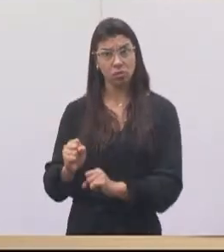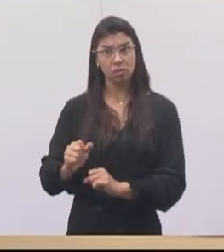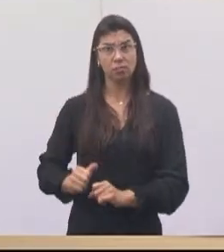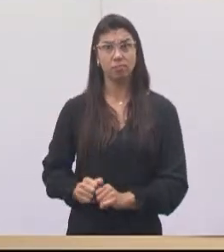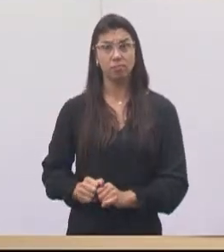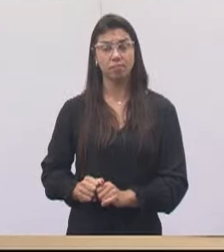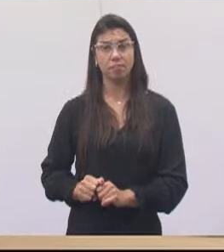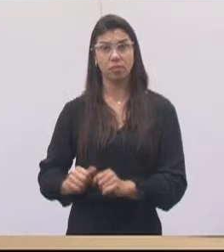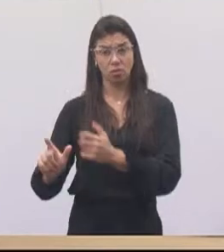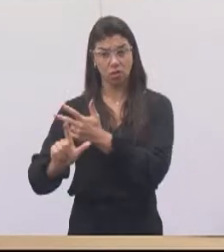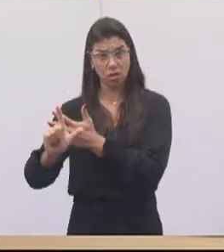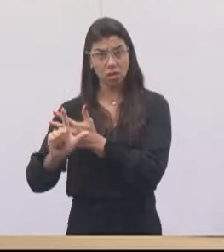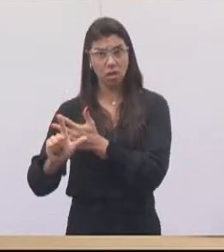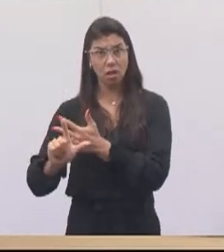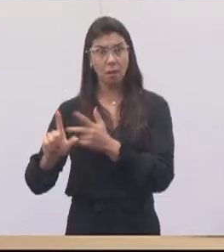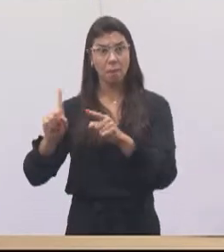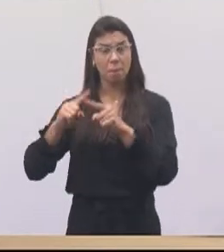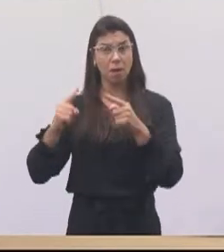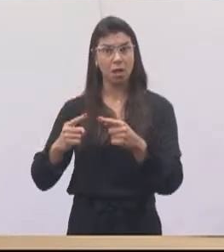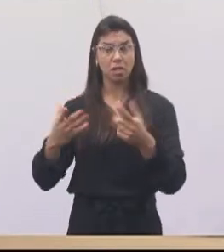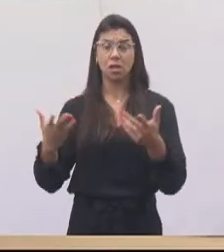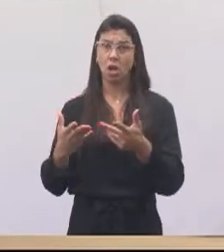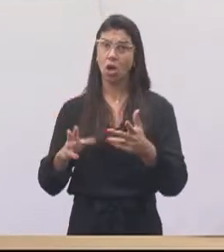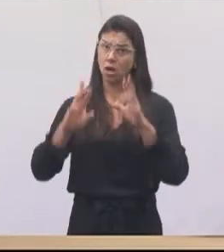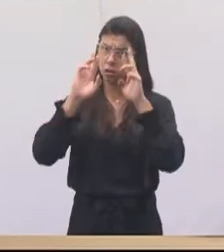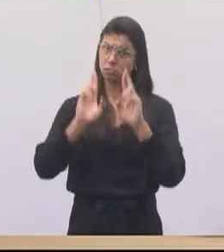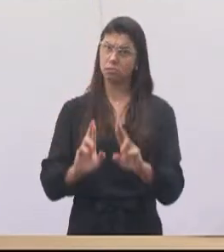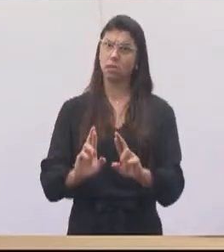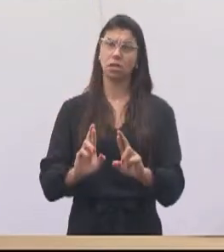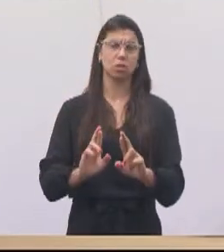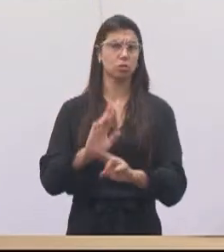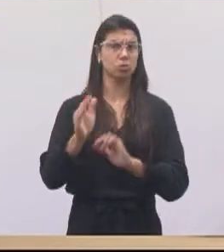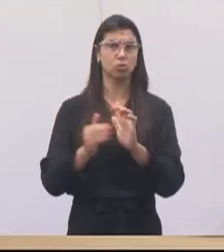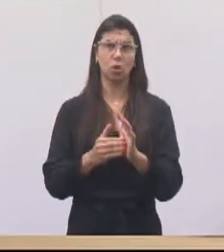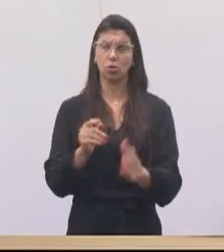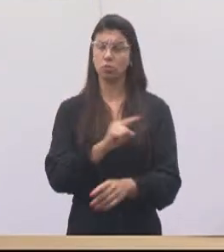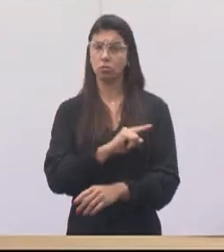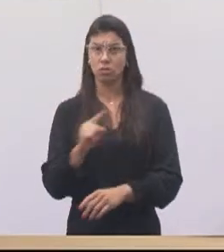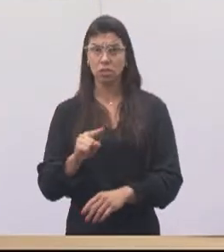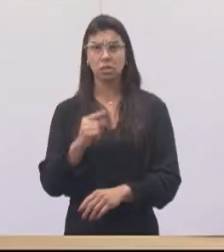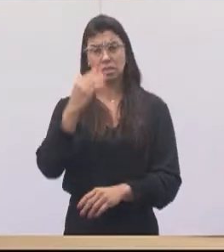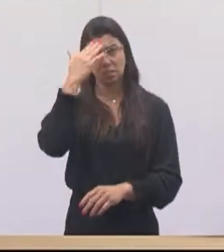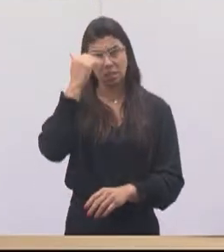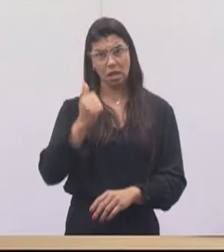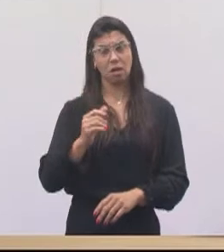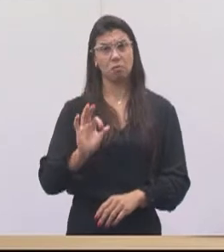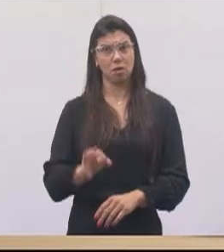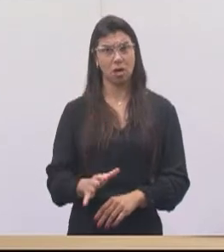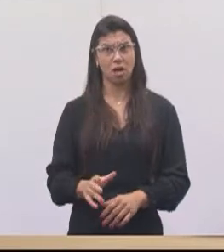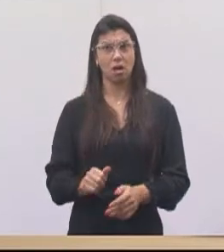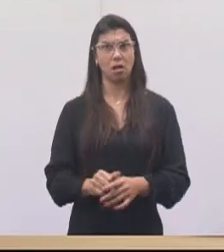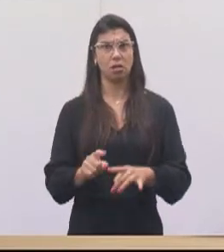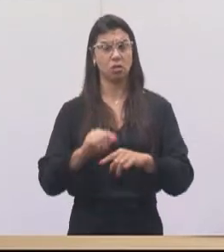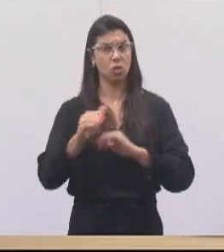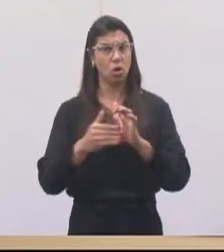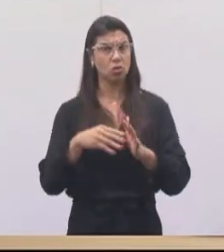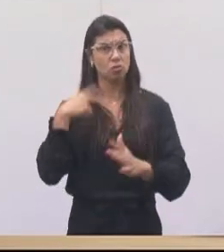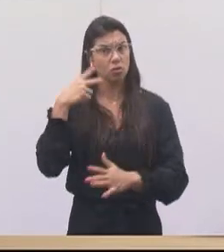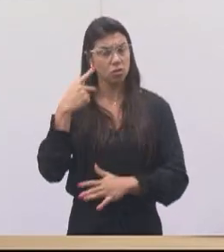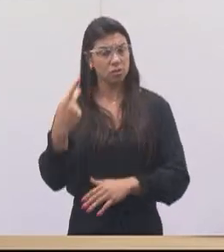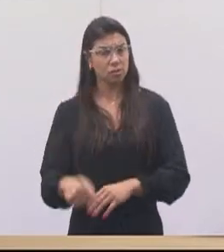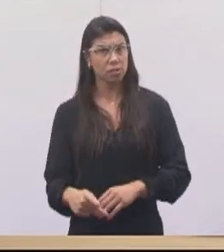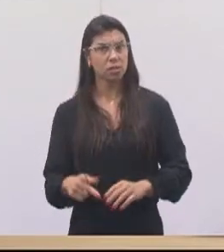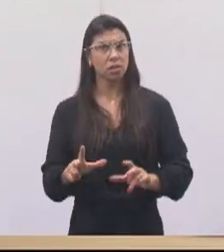Agora, com todo respeito, né? Eu respeito todos vocês, vocês sabem disso, né? Todos os vereadores e vereadoras